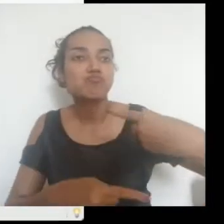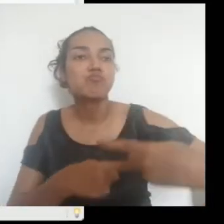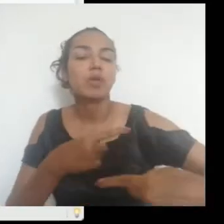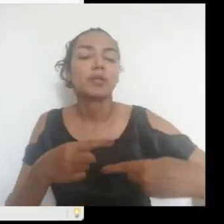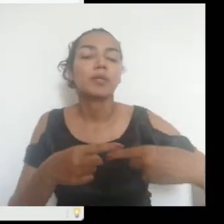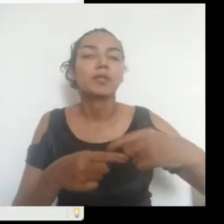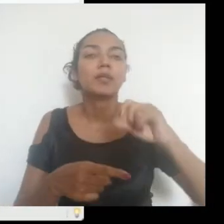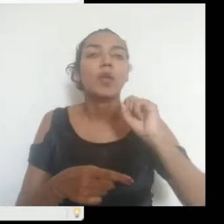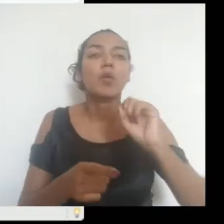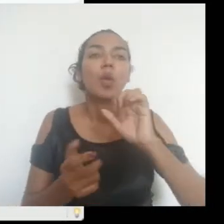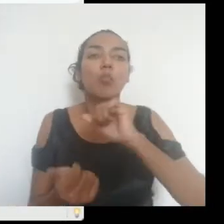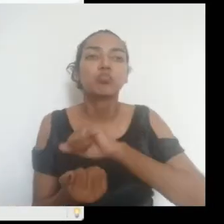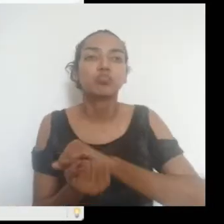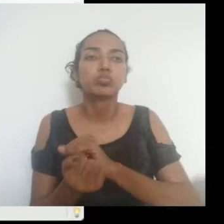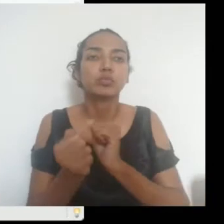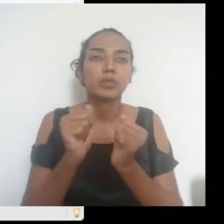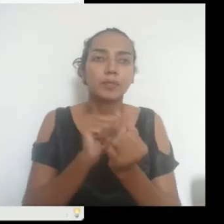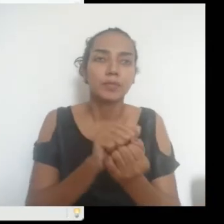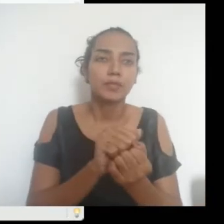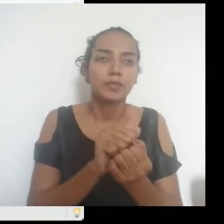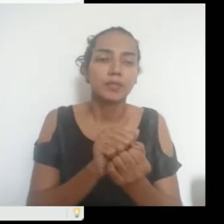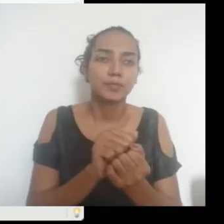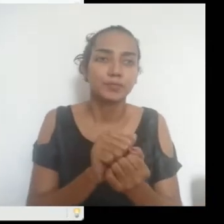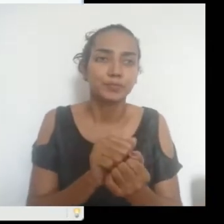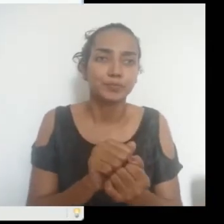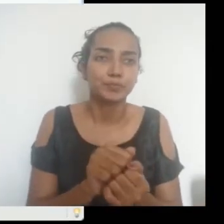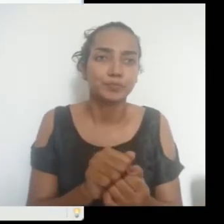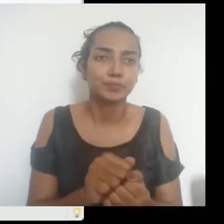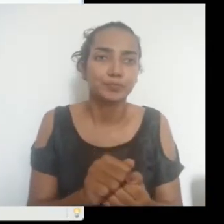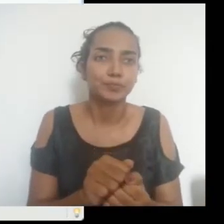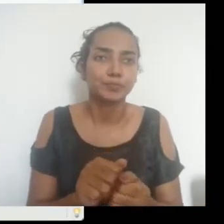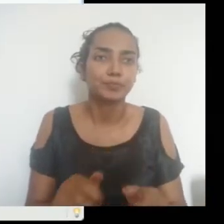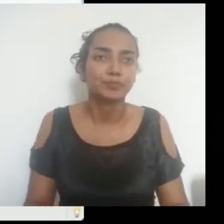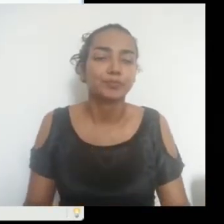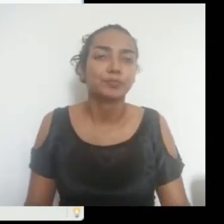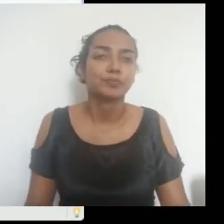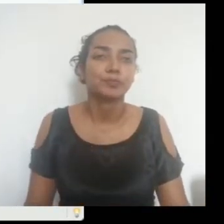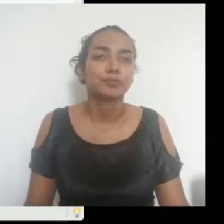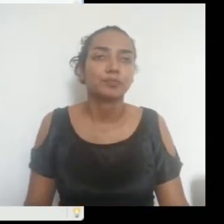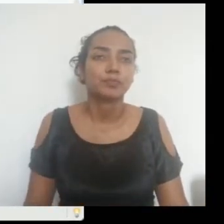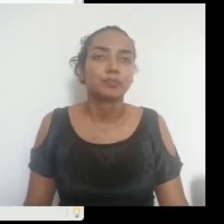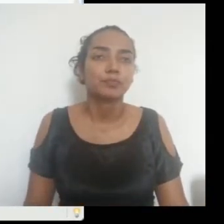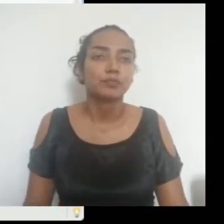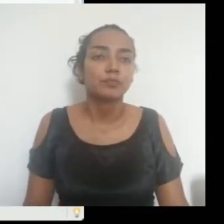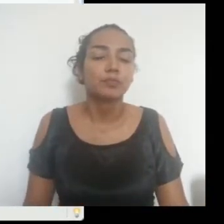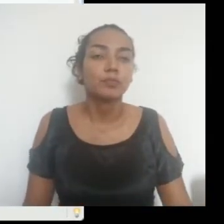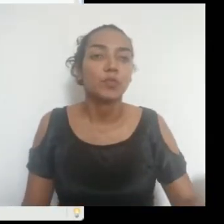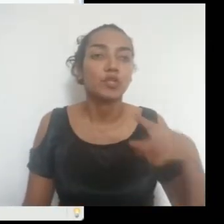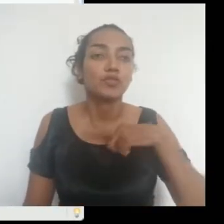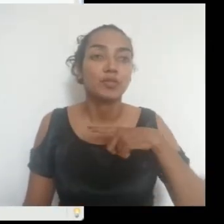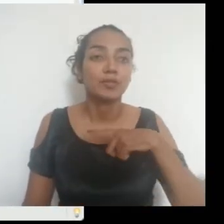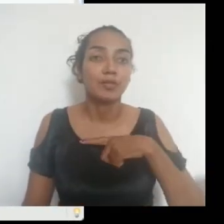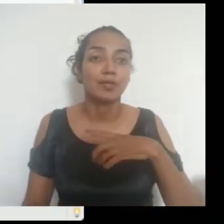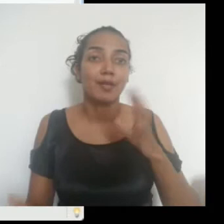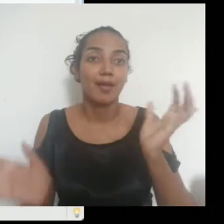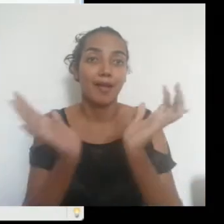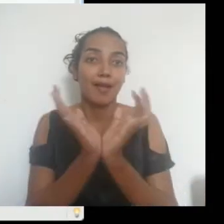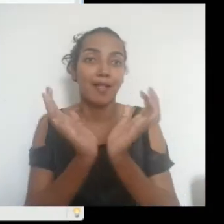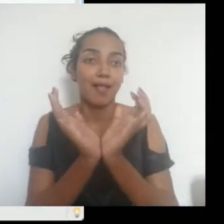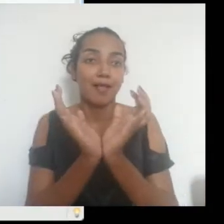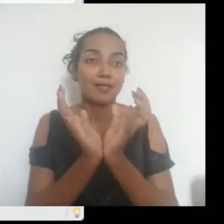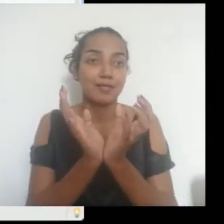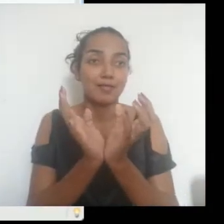justamente uma adaptação aqui, terceiro diagrama, onde a gente tem a classe